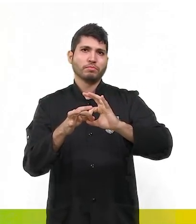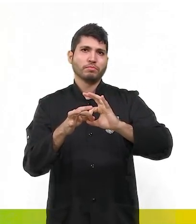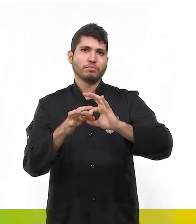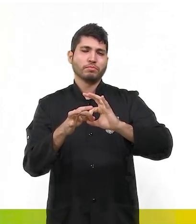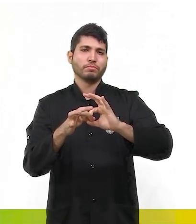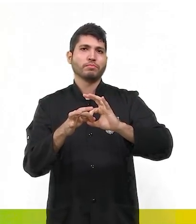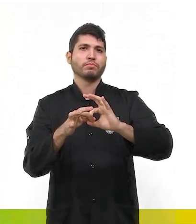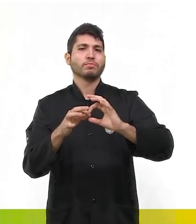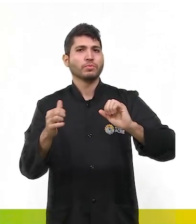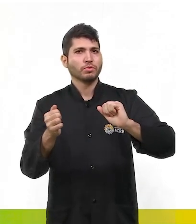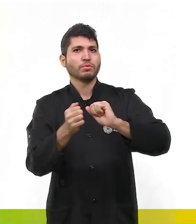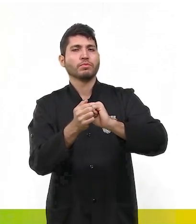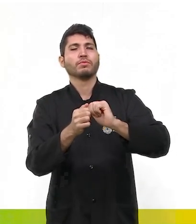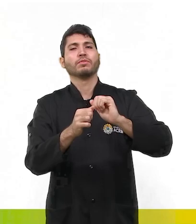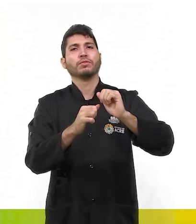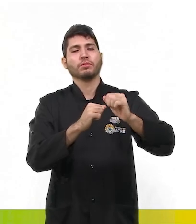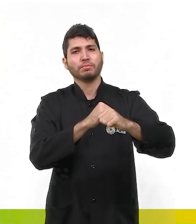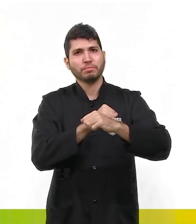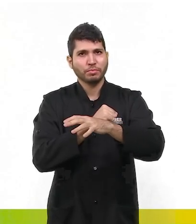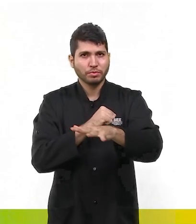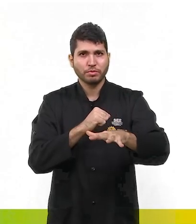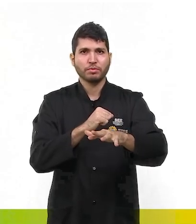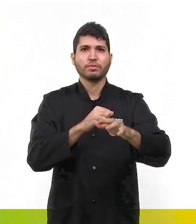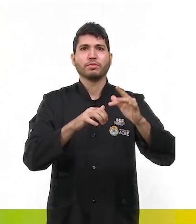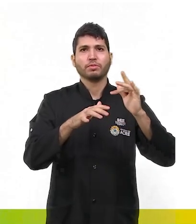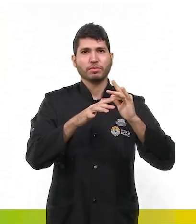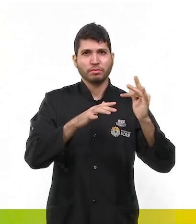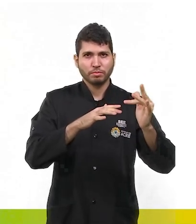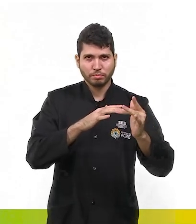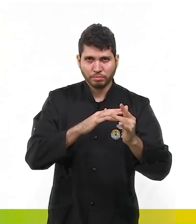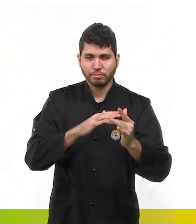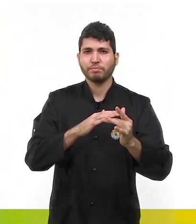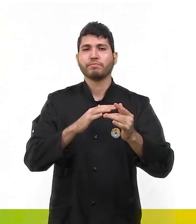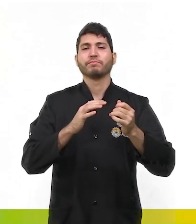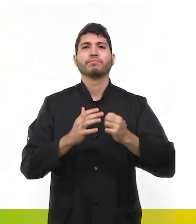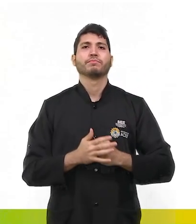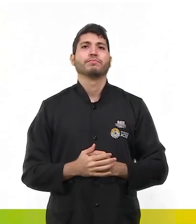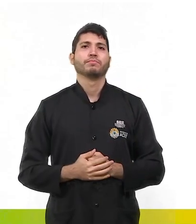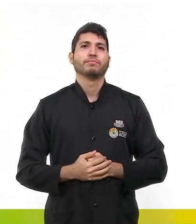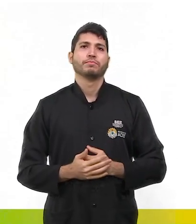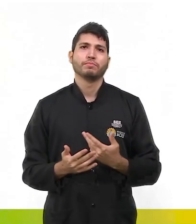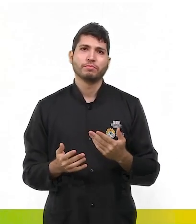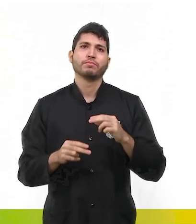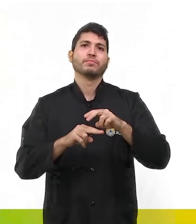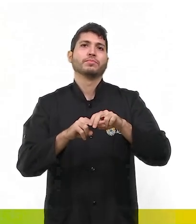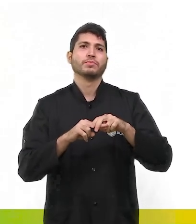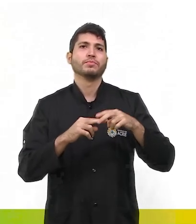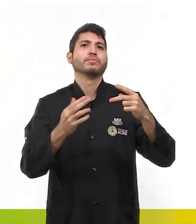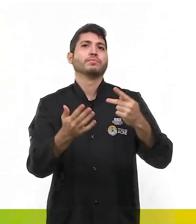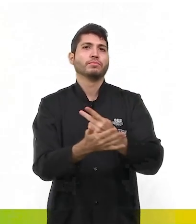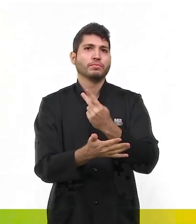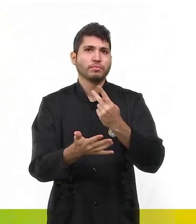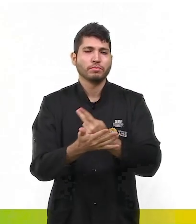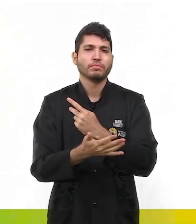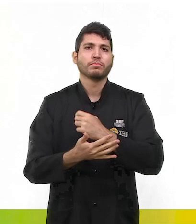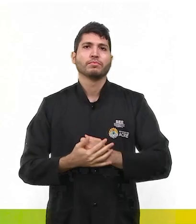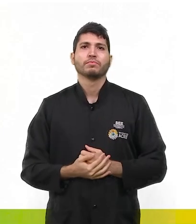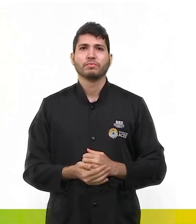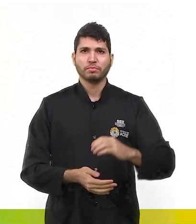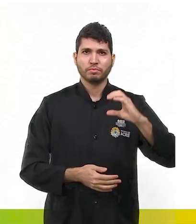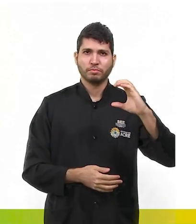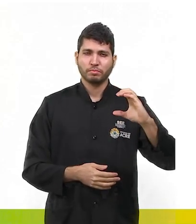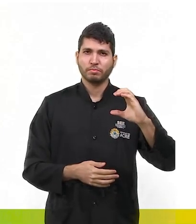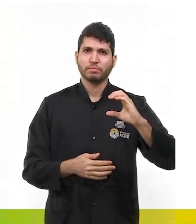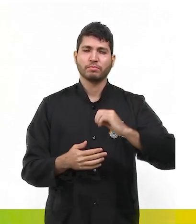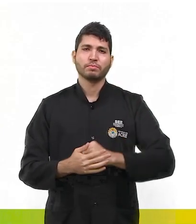a mídia e com as redes sociais. Então, essa alternativa aqui também está incorreta. Chegando na alternativa